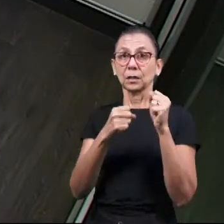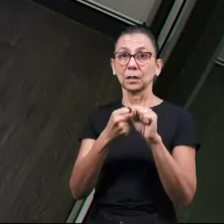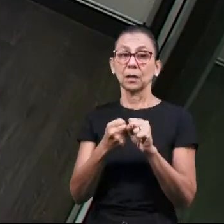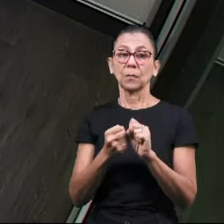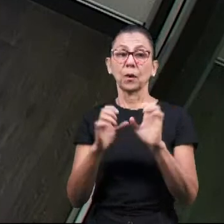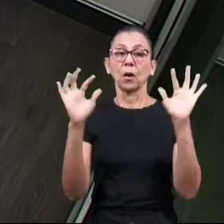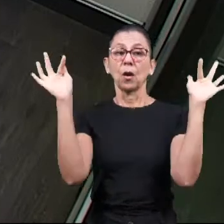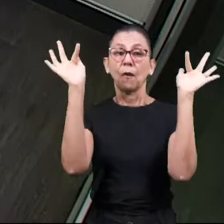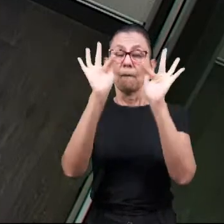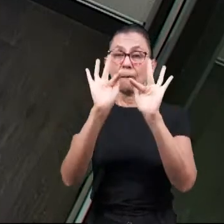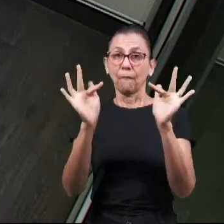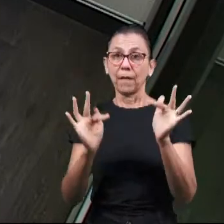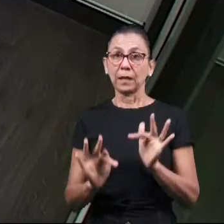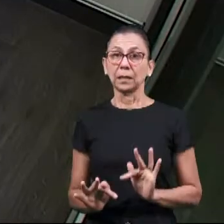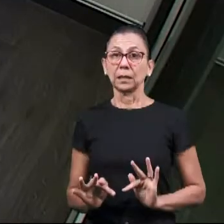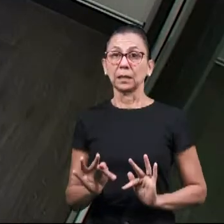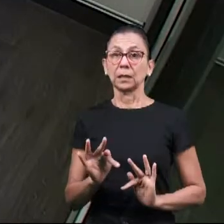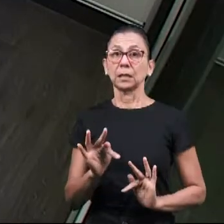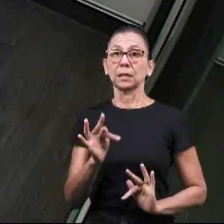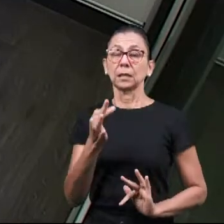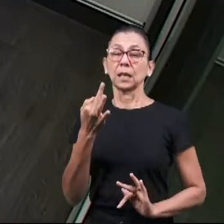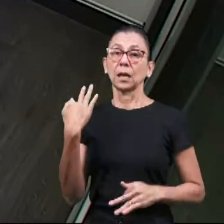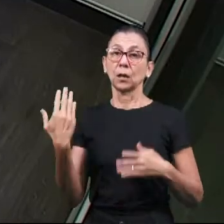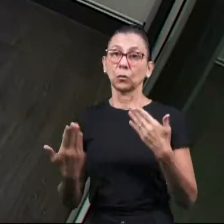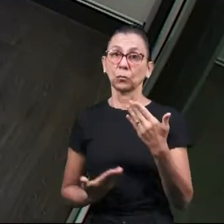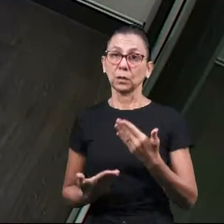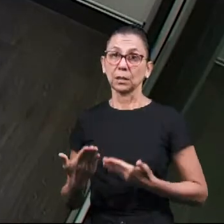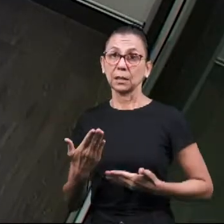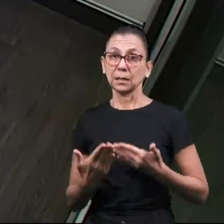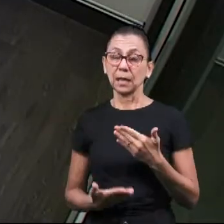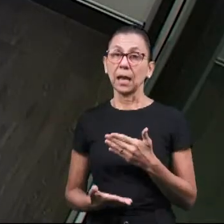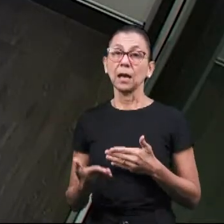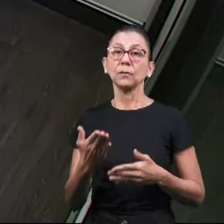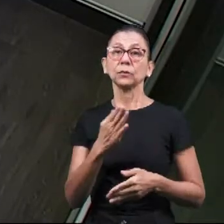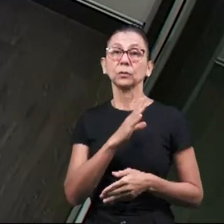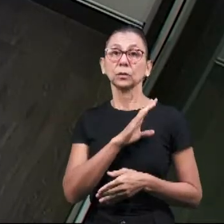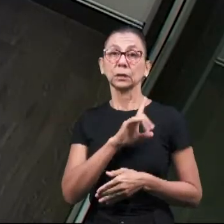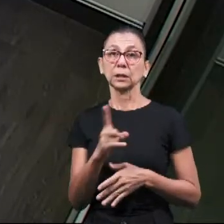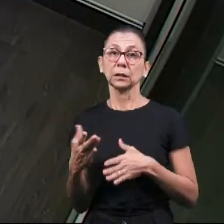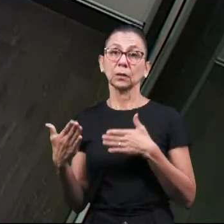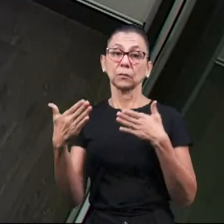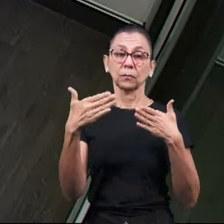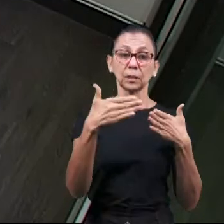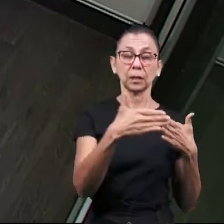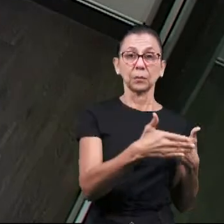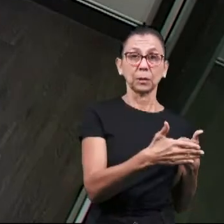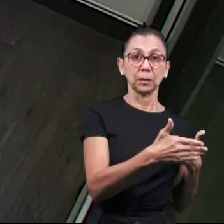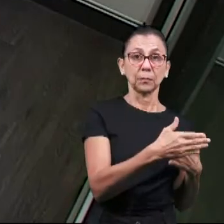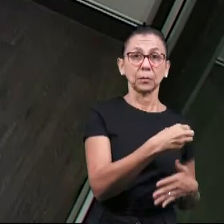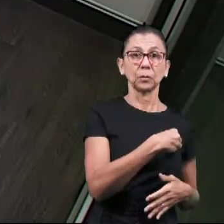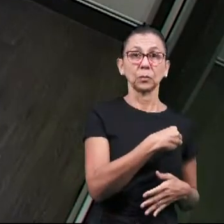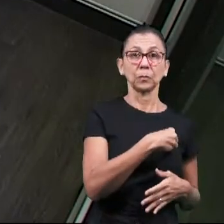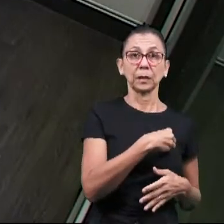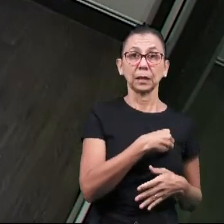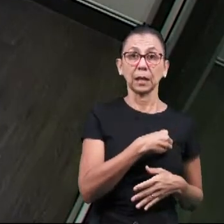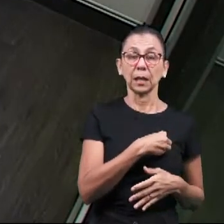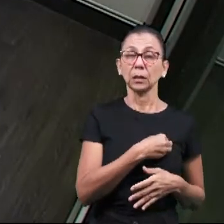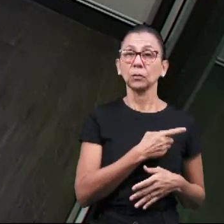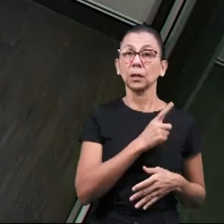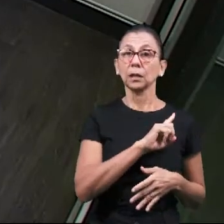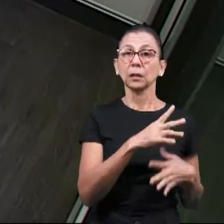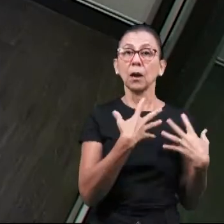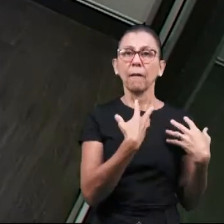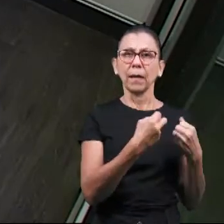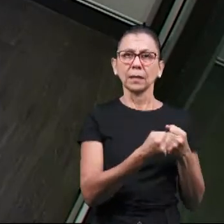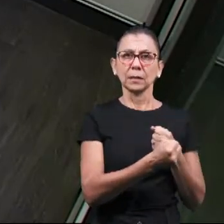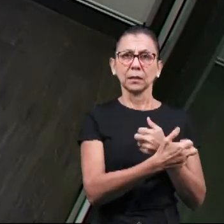o conselho dos ímpios, não se detém no caminho de pecadores, nem se assenta à roda de escarnecedores. O coração gelou na hora. Claro,